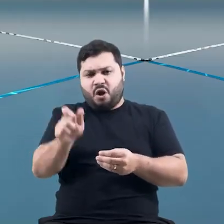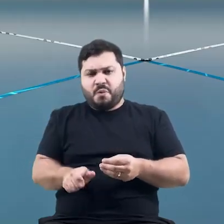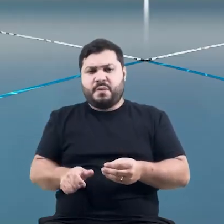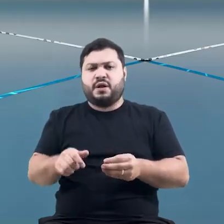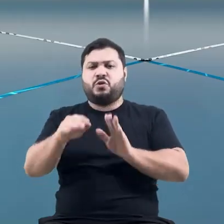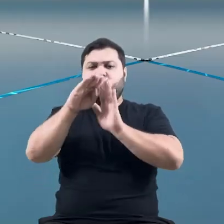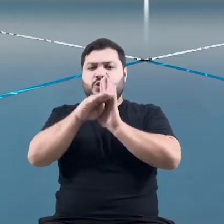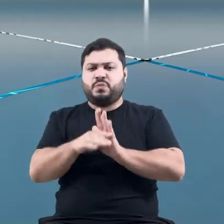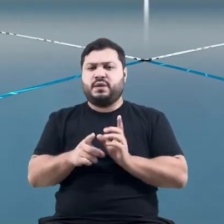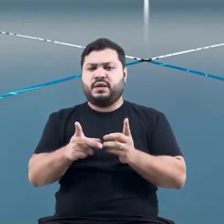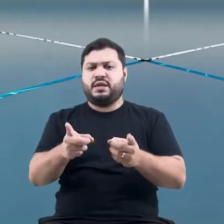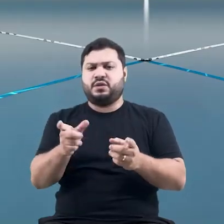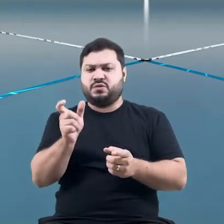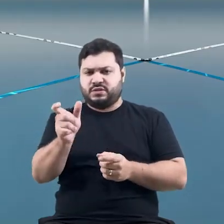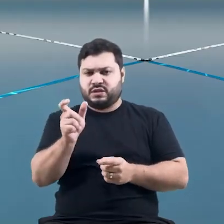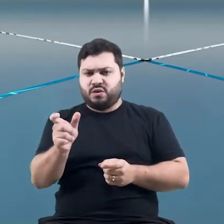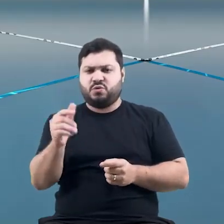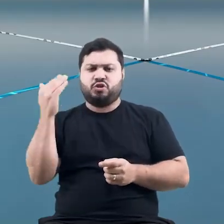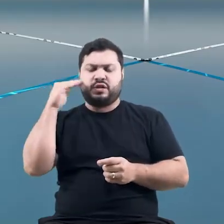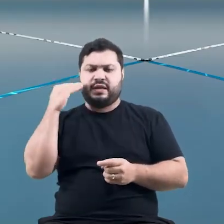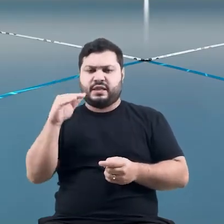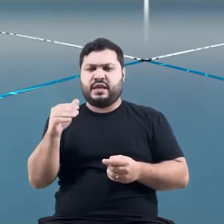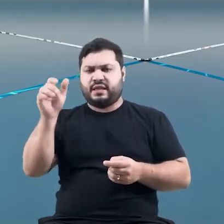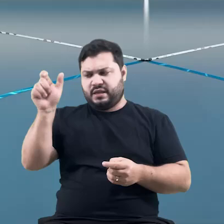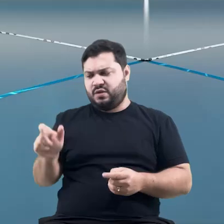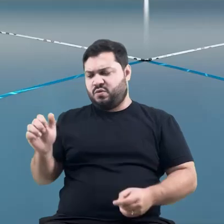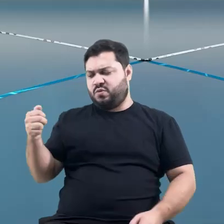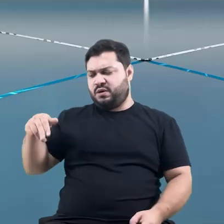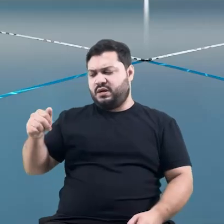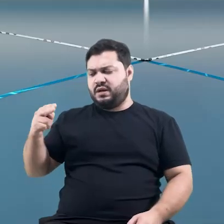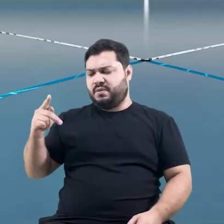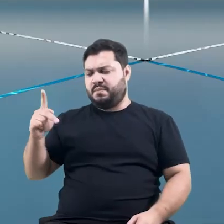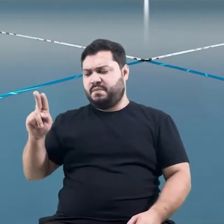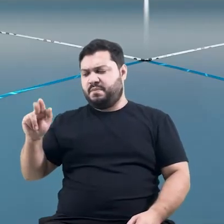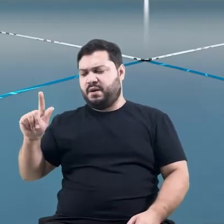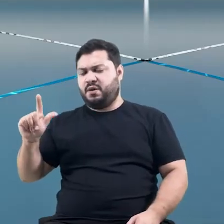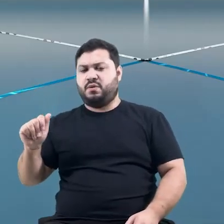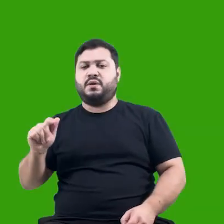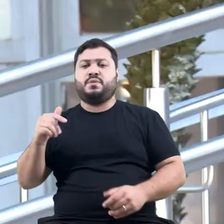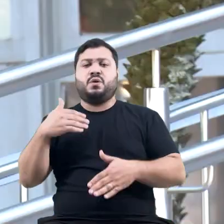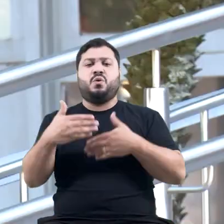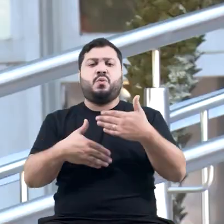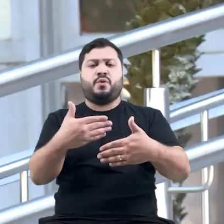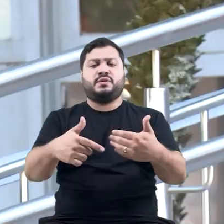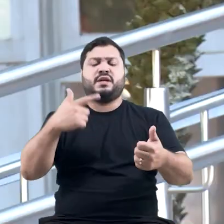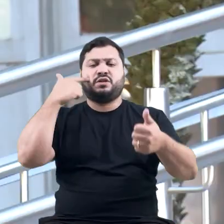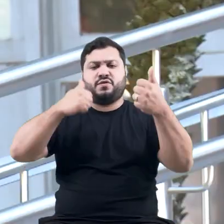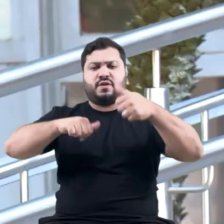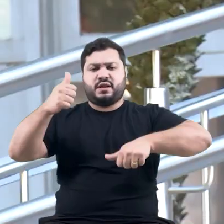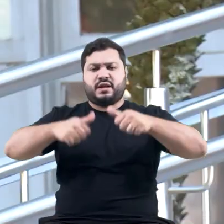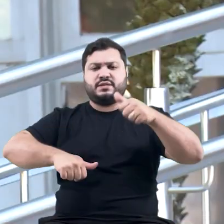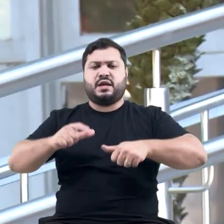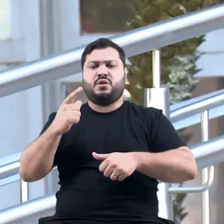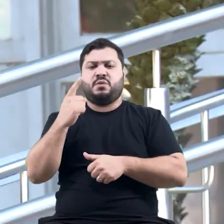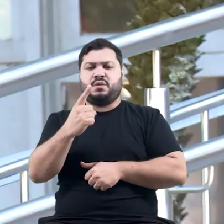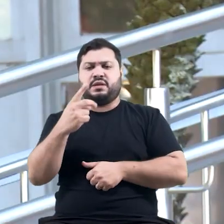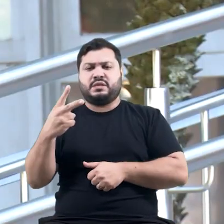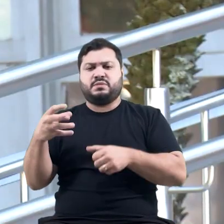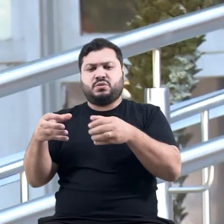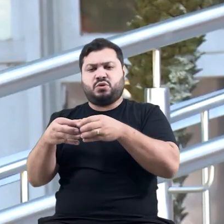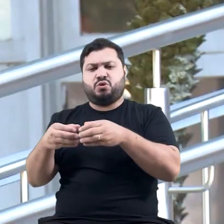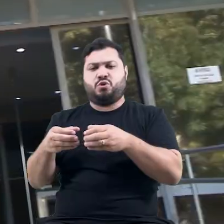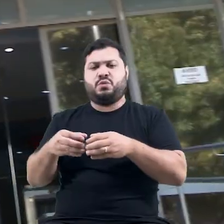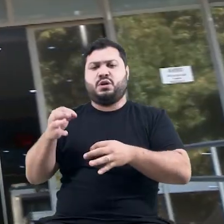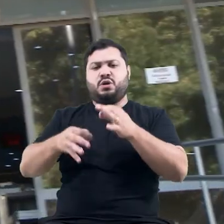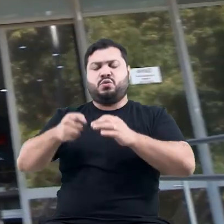uma operadora de plano de saúde. Entenda esse caso com Ana Paula Souza. O processo foi analisado pela